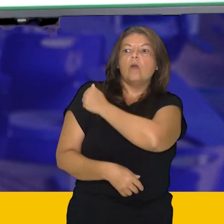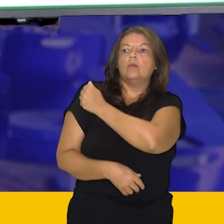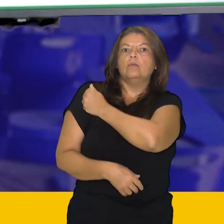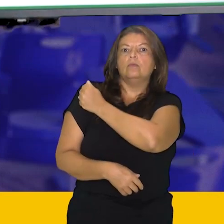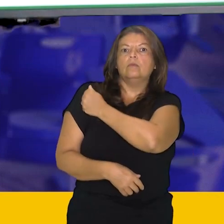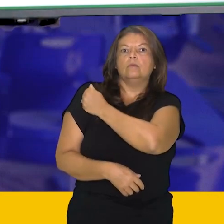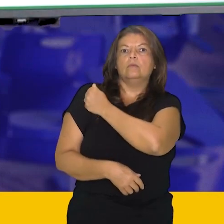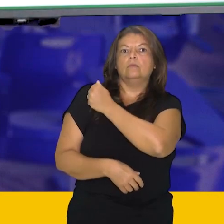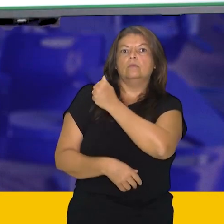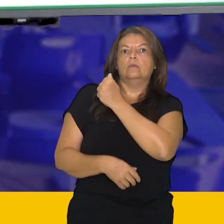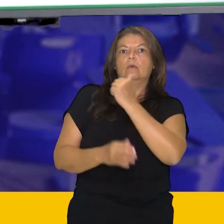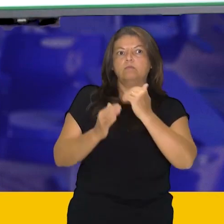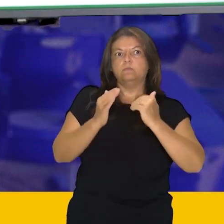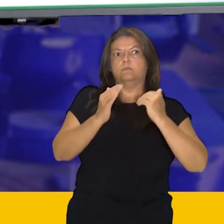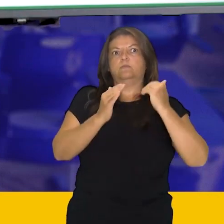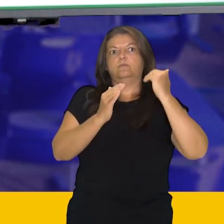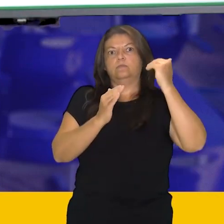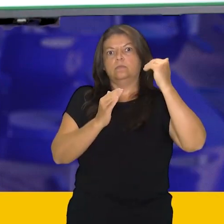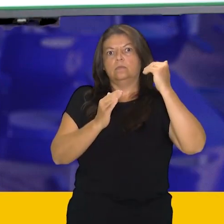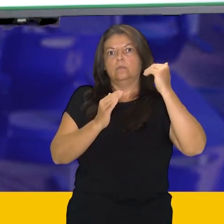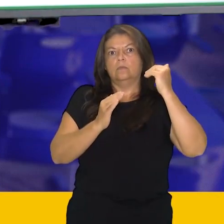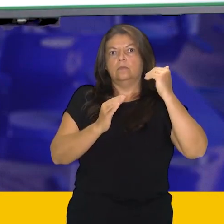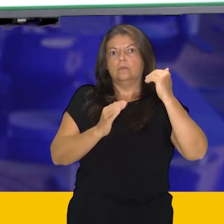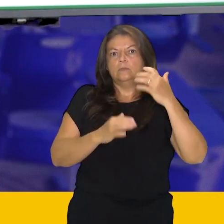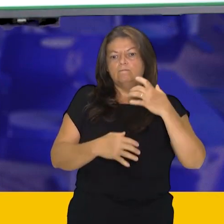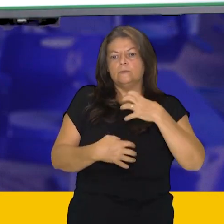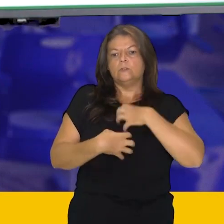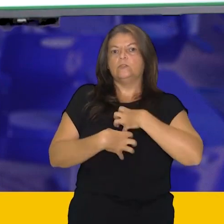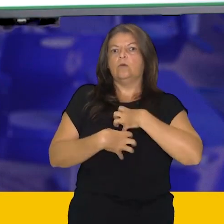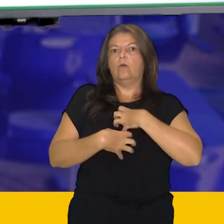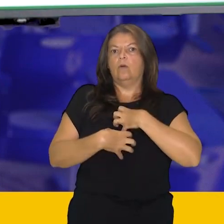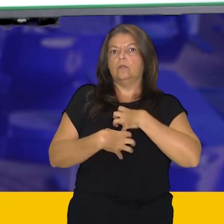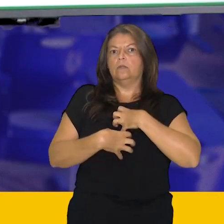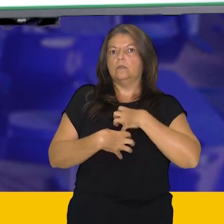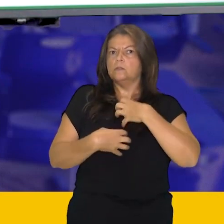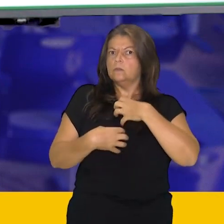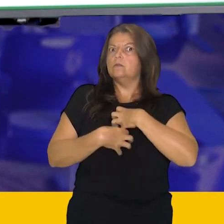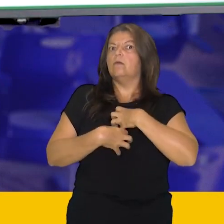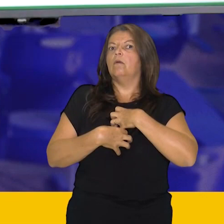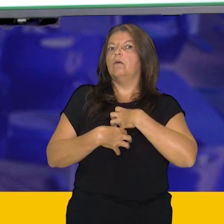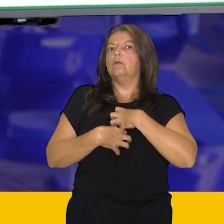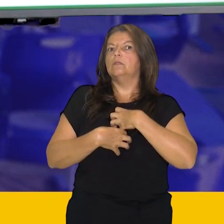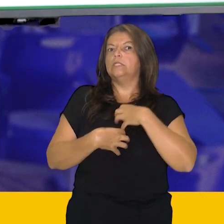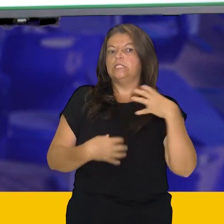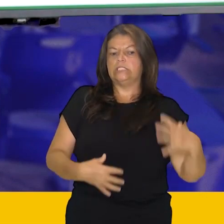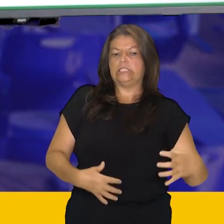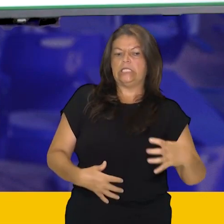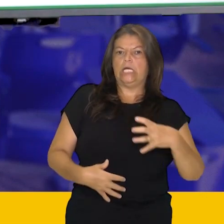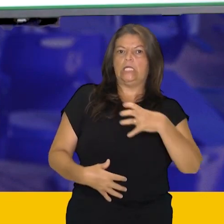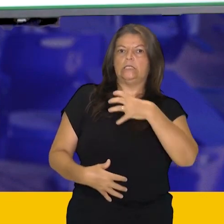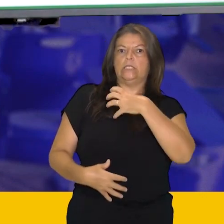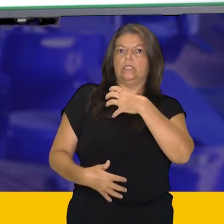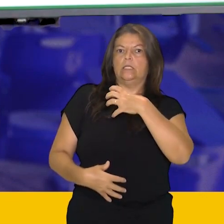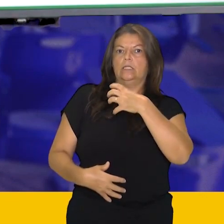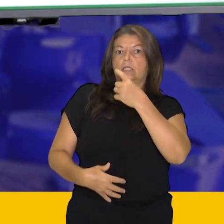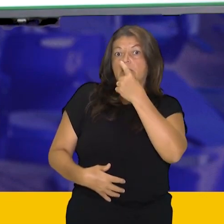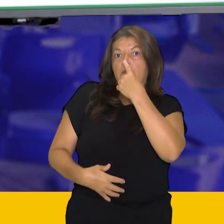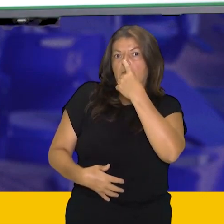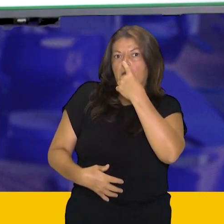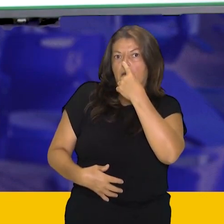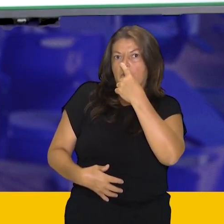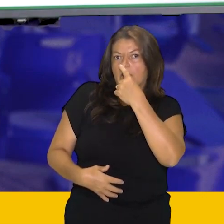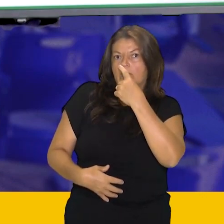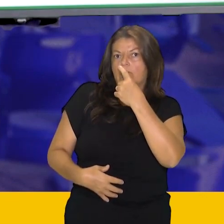toque, câncer de mama mata. Veja, se toque. Essa expressão foi usada aí em dois